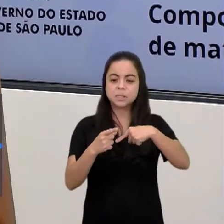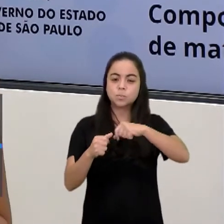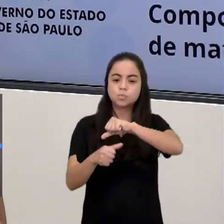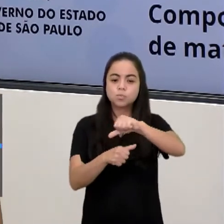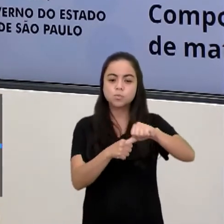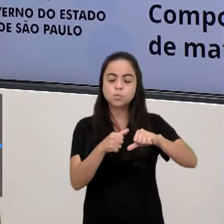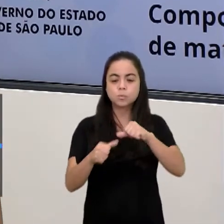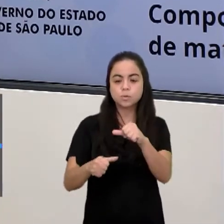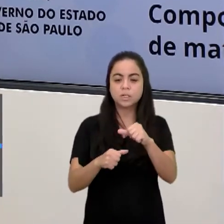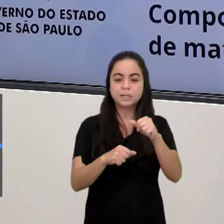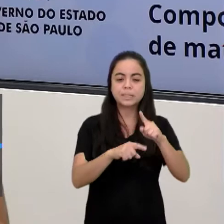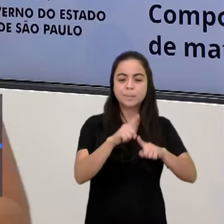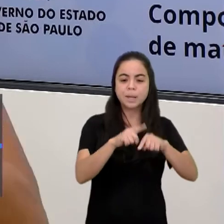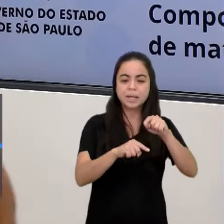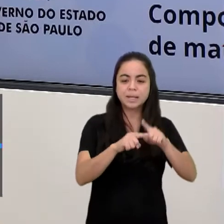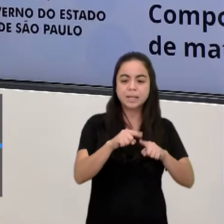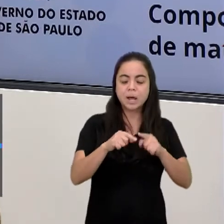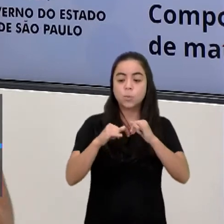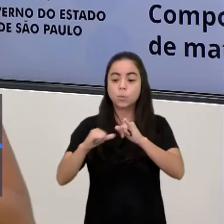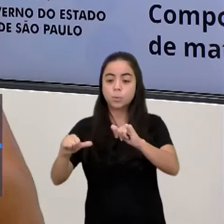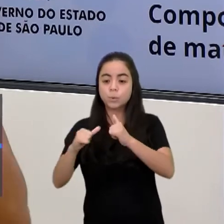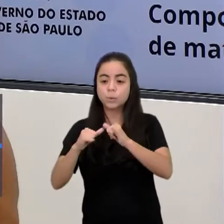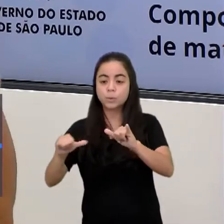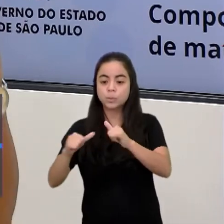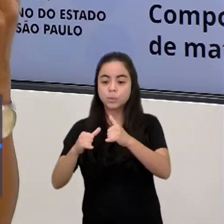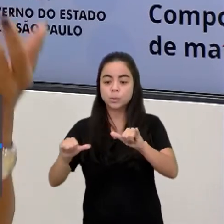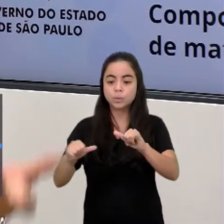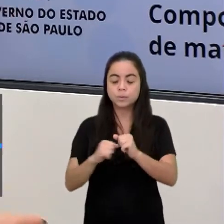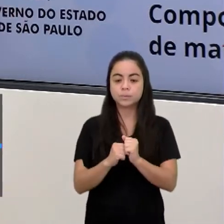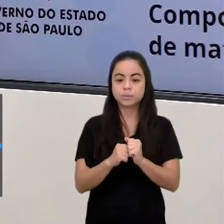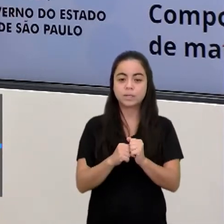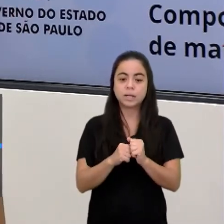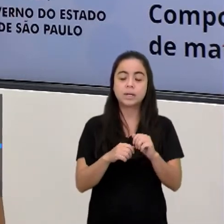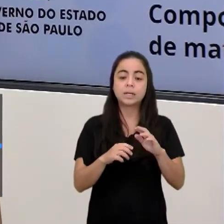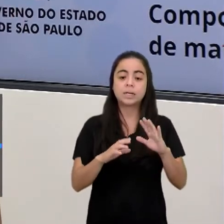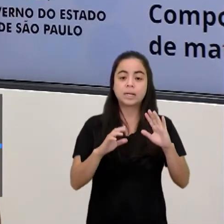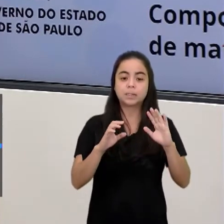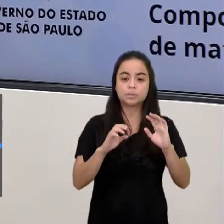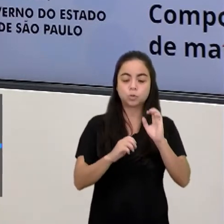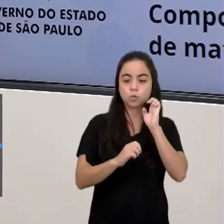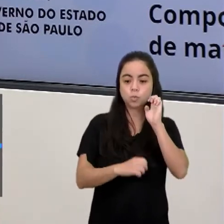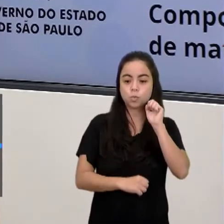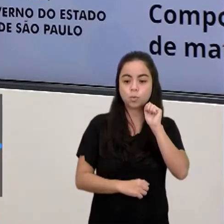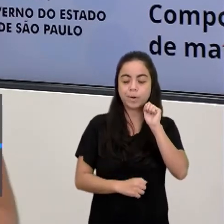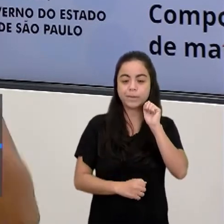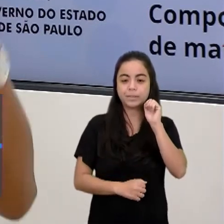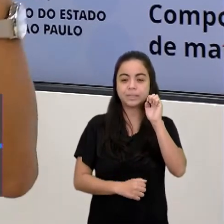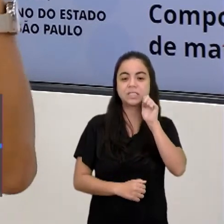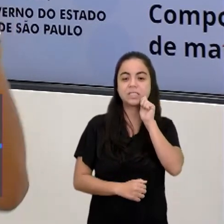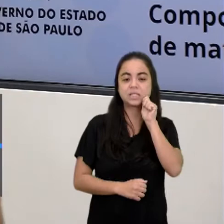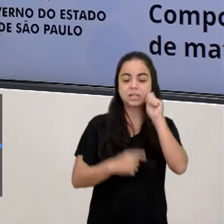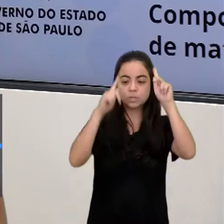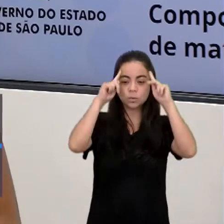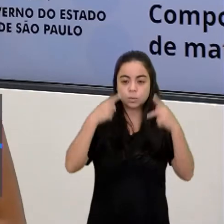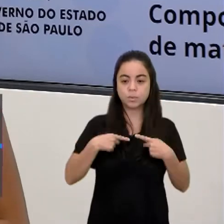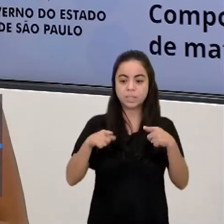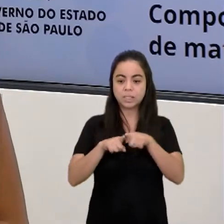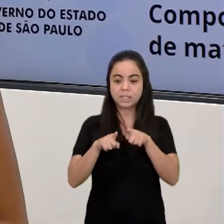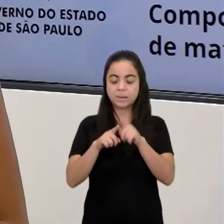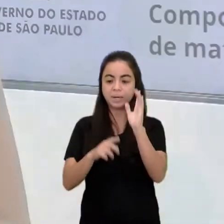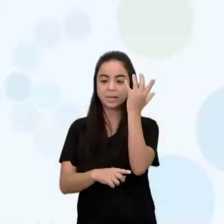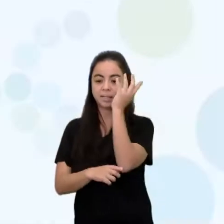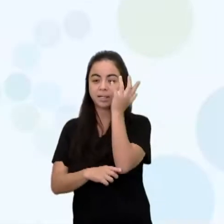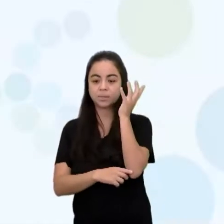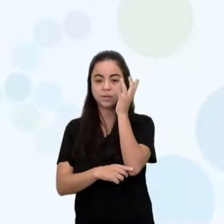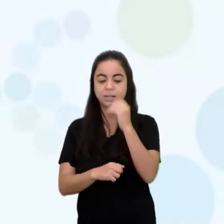aprofundamento que integra aí as ciências humanas com as ciências da natureza, chamada, olha aí na nossa telinha, nosso diretor vai